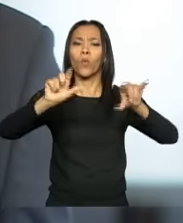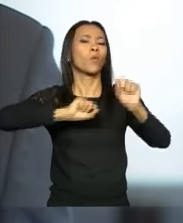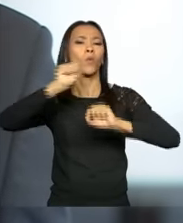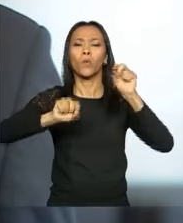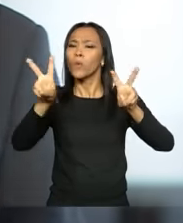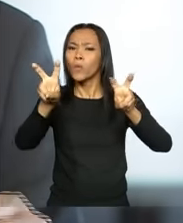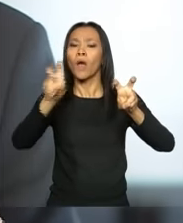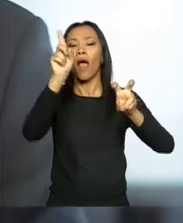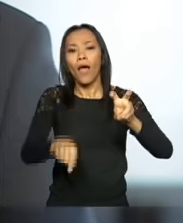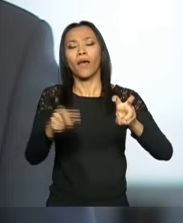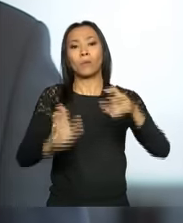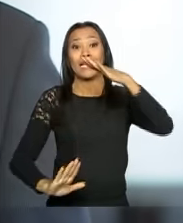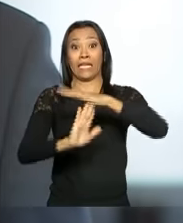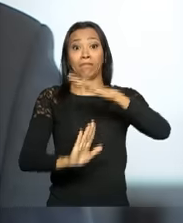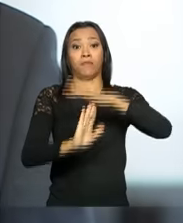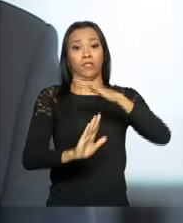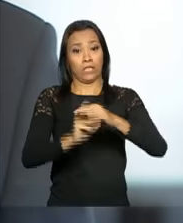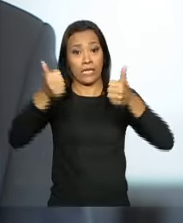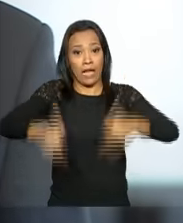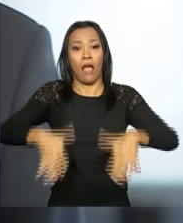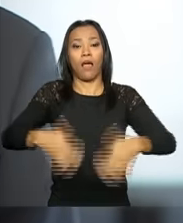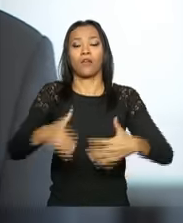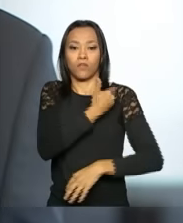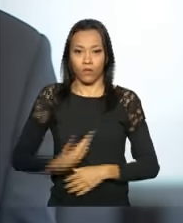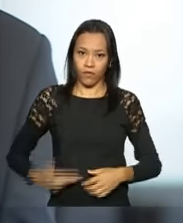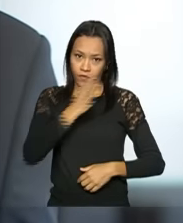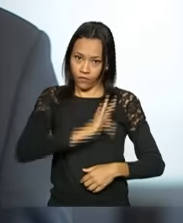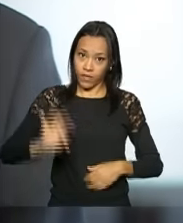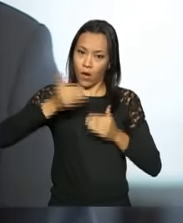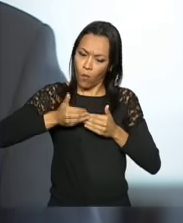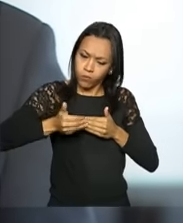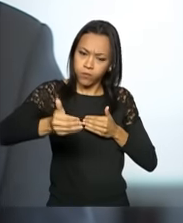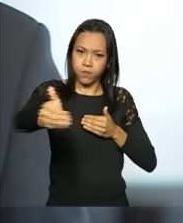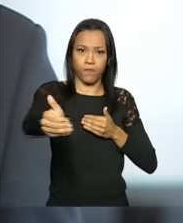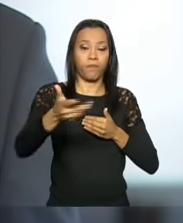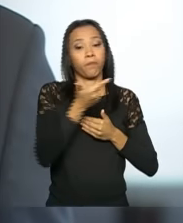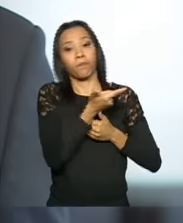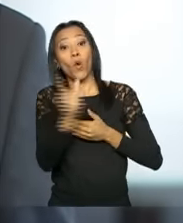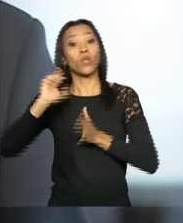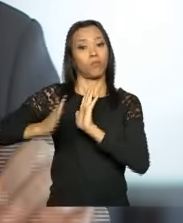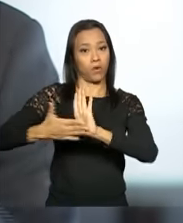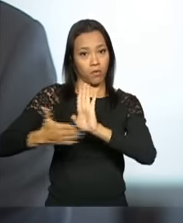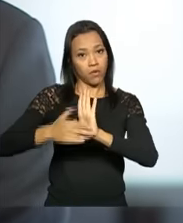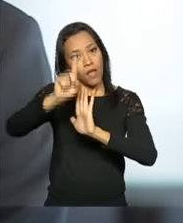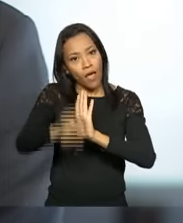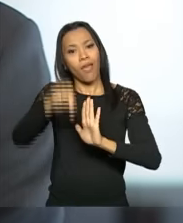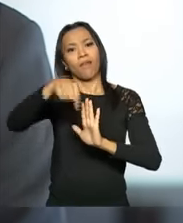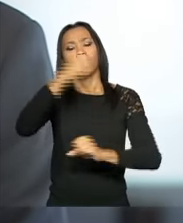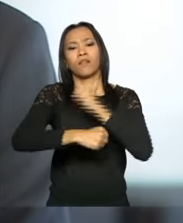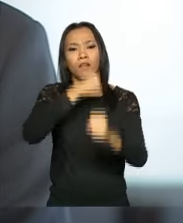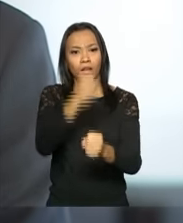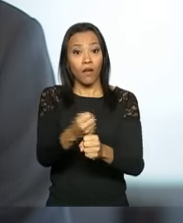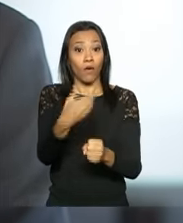à criação de um limite para os gastos do governo federal a longo prazo a outra proposta é sobre Neste ano